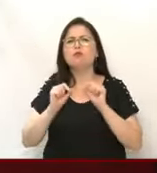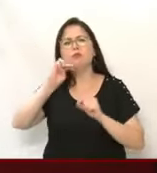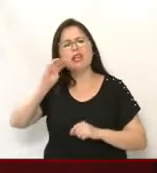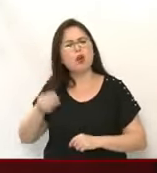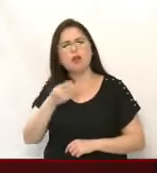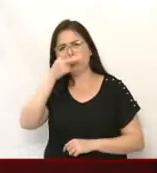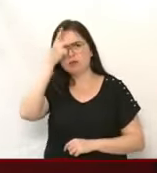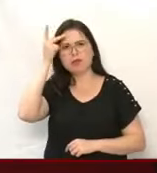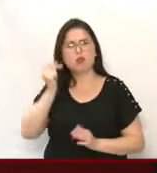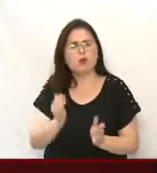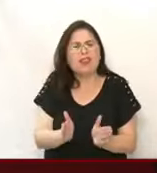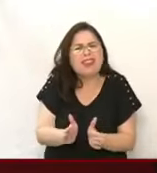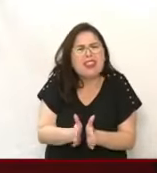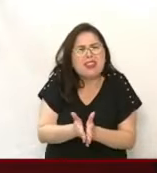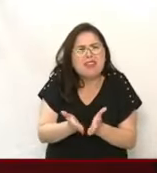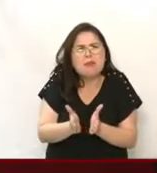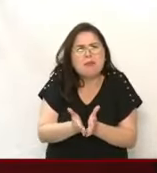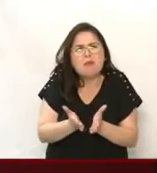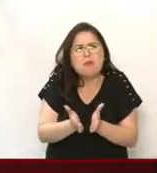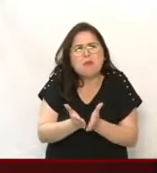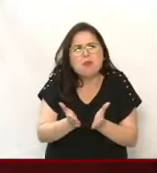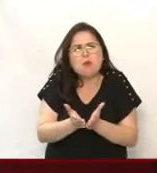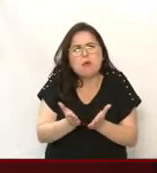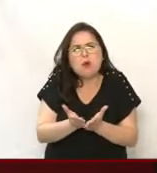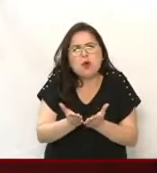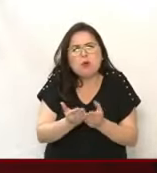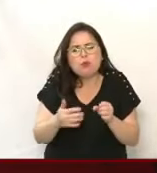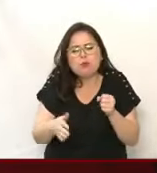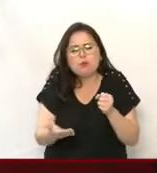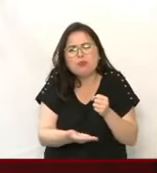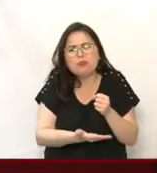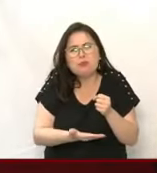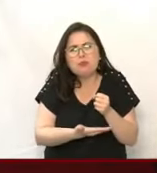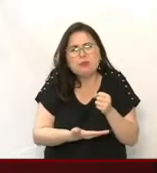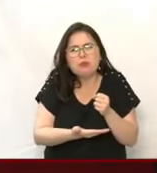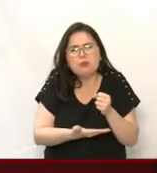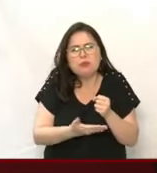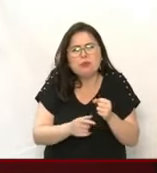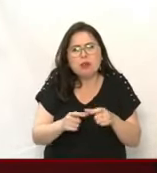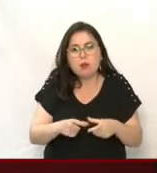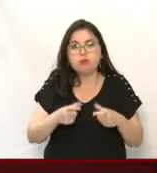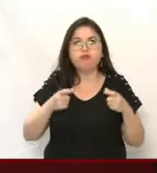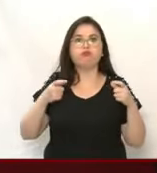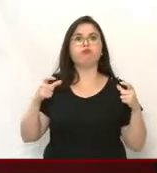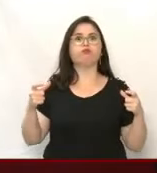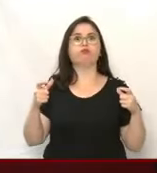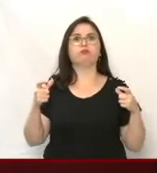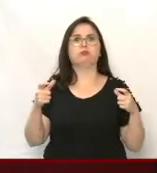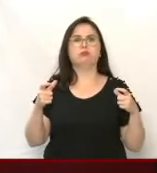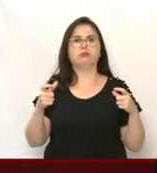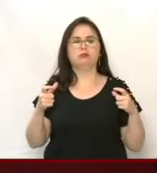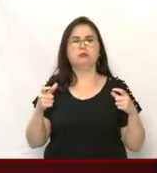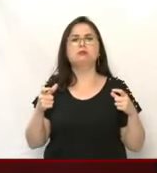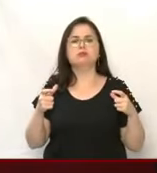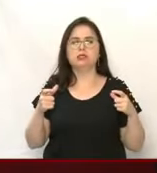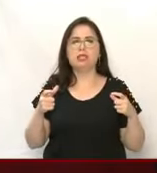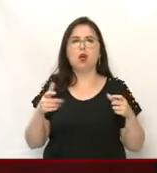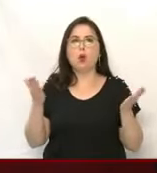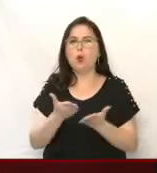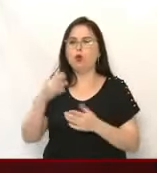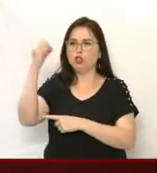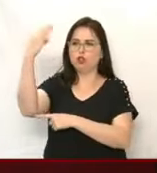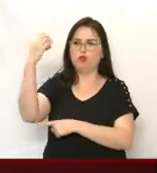tirada no seu governo dessa condição. Uma parada em qualquer farol das cidades brasileiras hoje confirma isso.